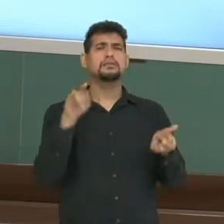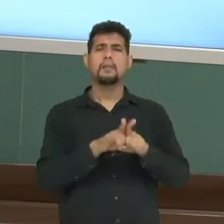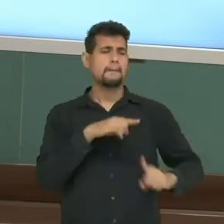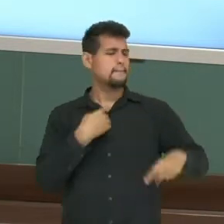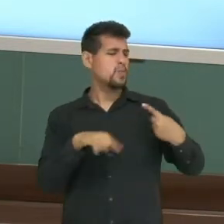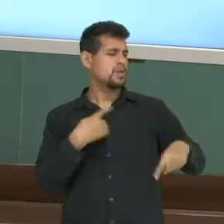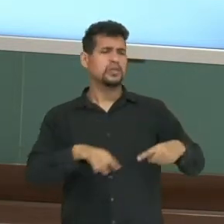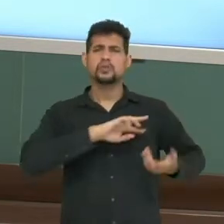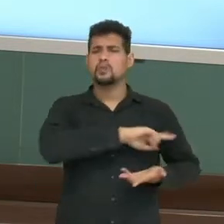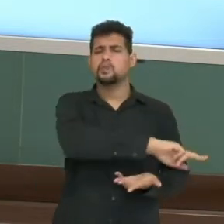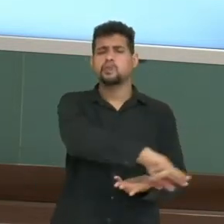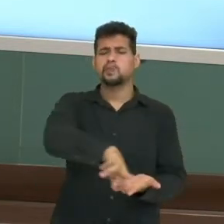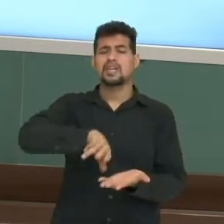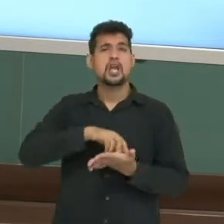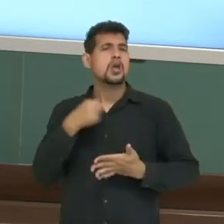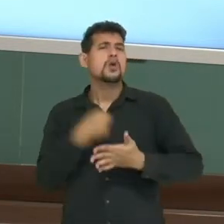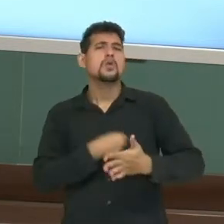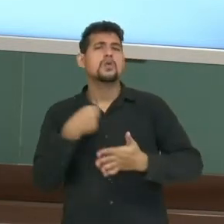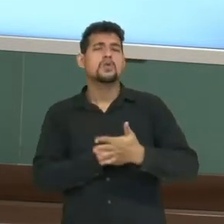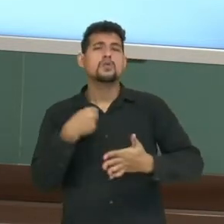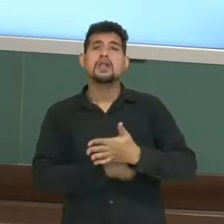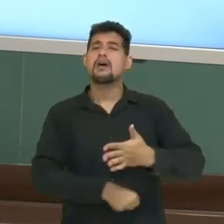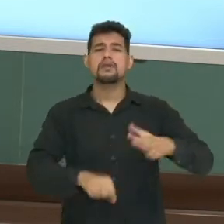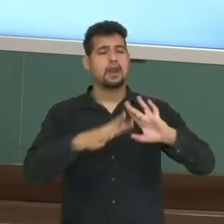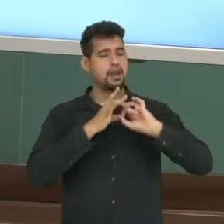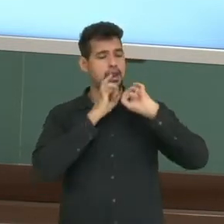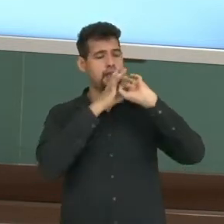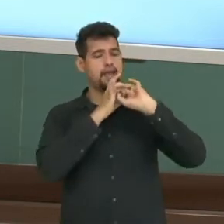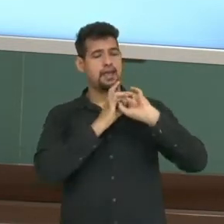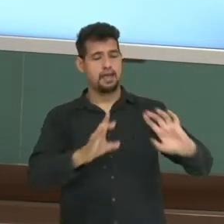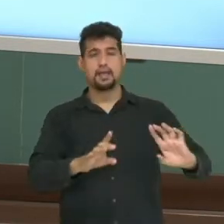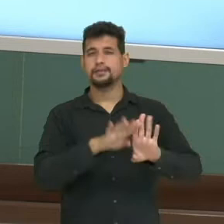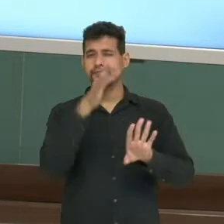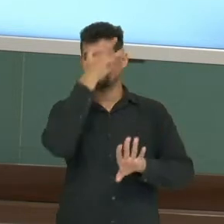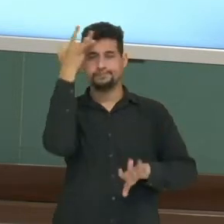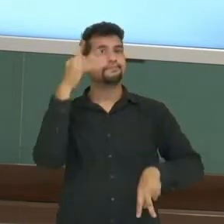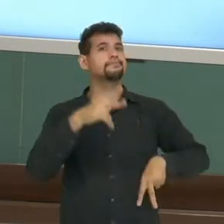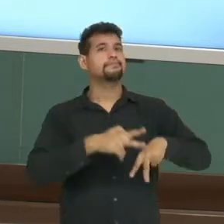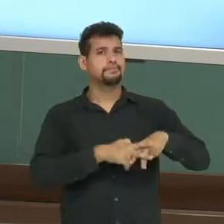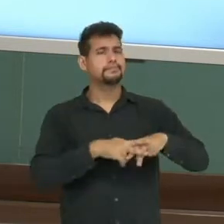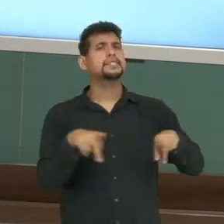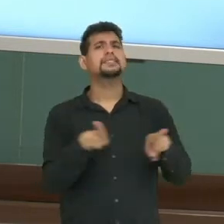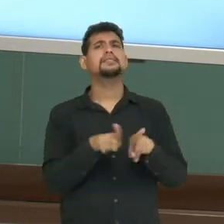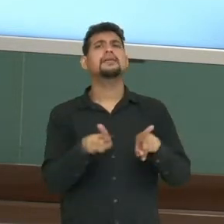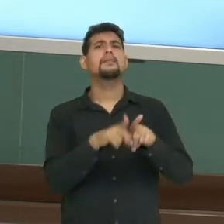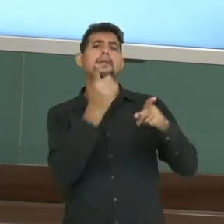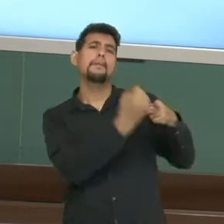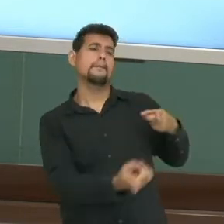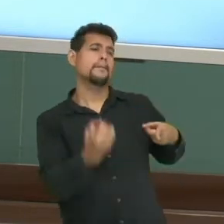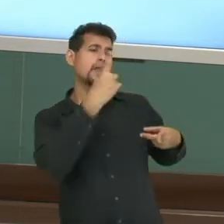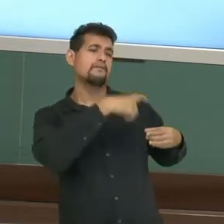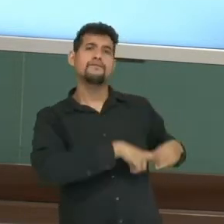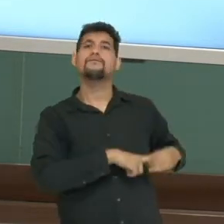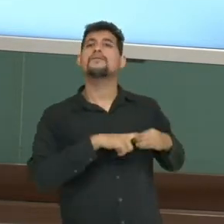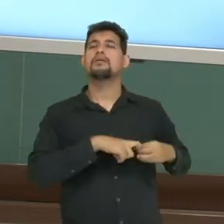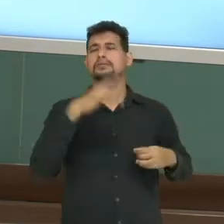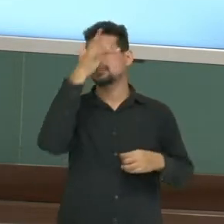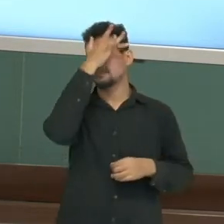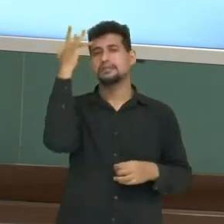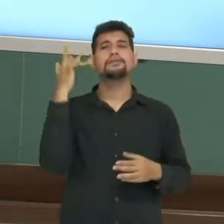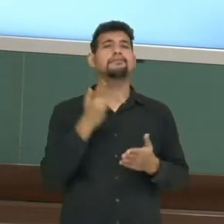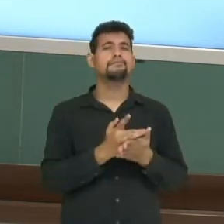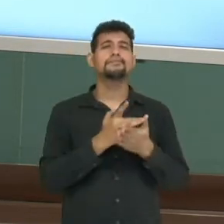várias tendências que lutavam pela libertação dos presos políticos e pela volta dos